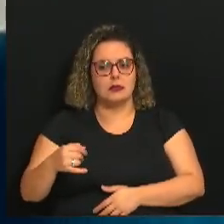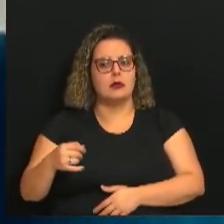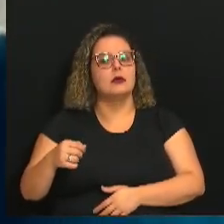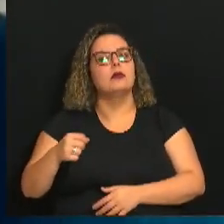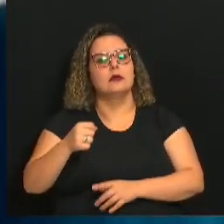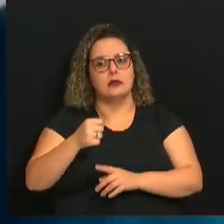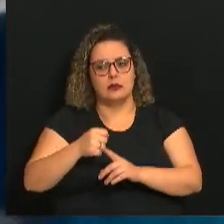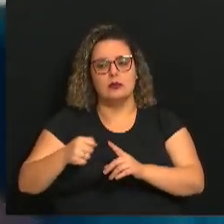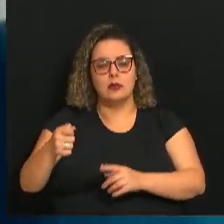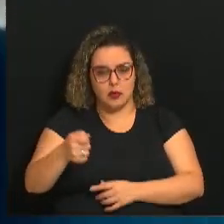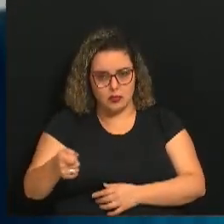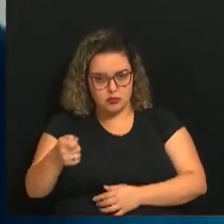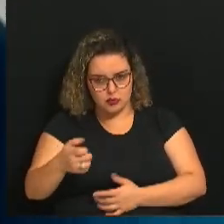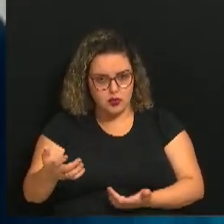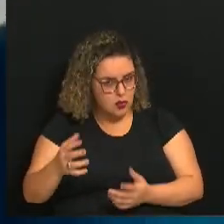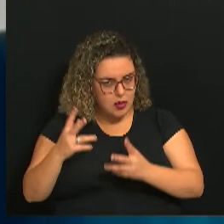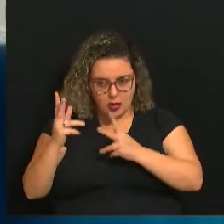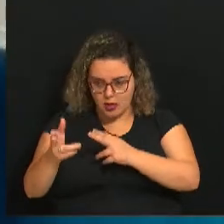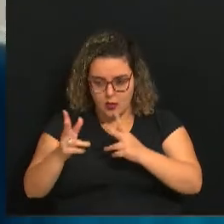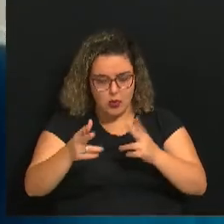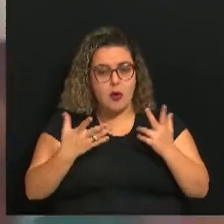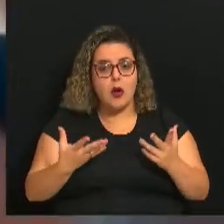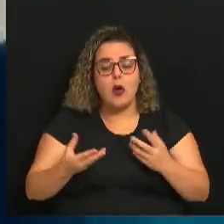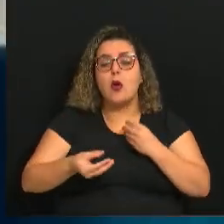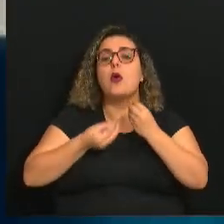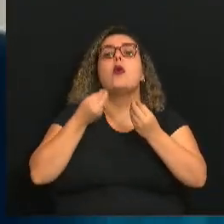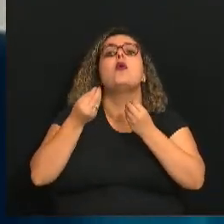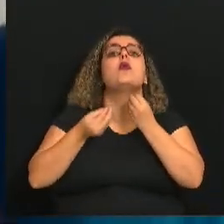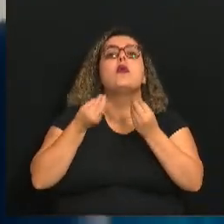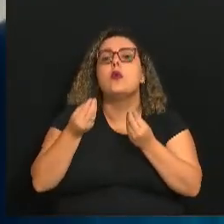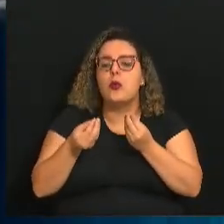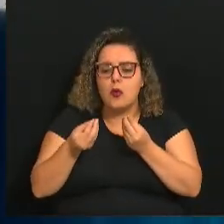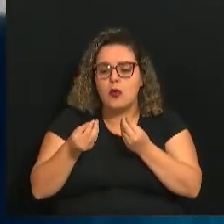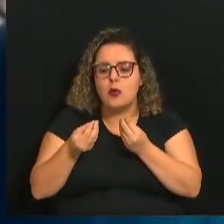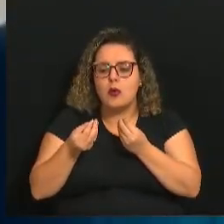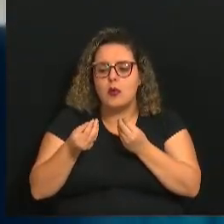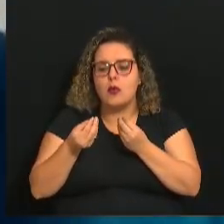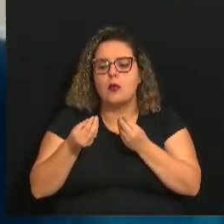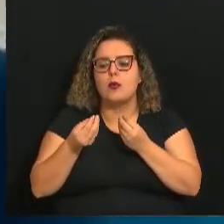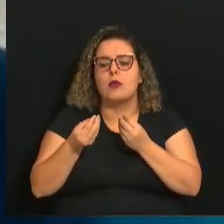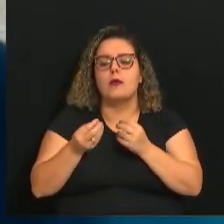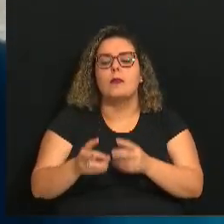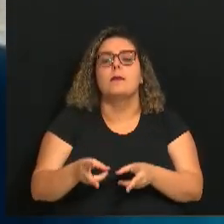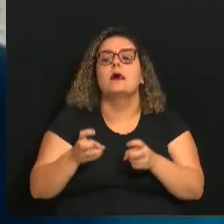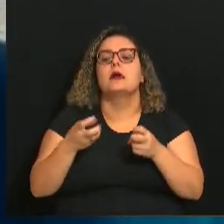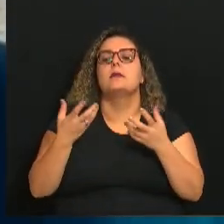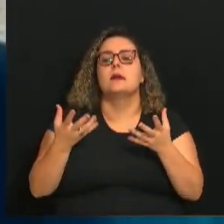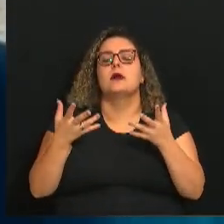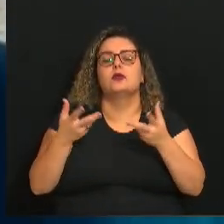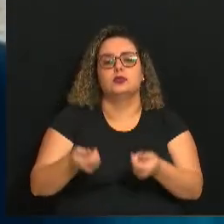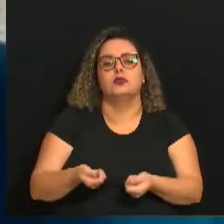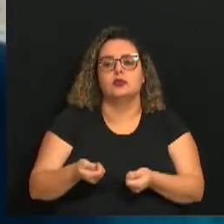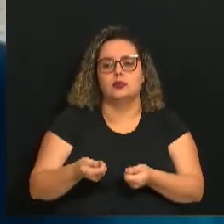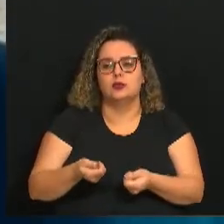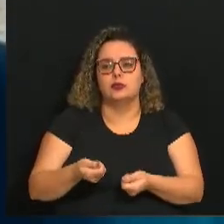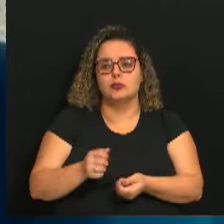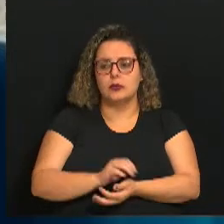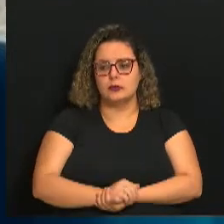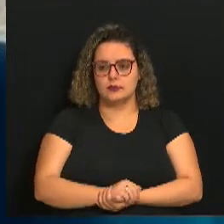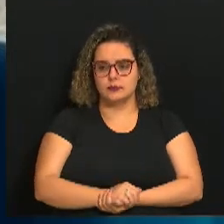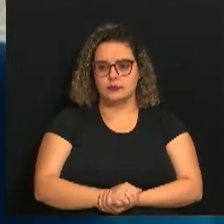sabe disso. E como que a gente pode, então, pegar esses caras? Pegar os sócios, enfim. A gente sabe que tem toda uma questão legal,